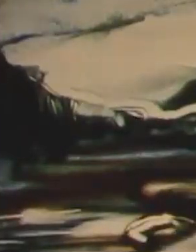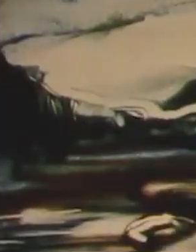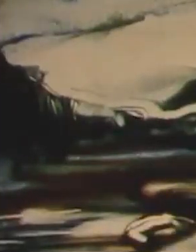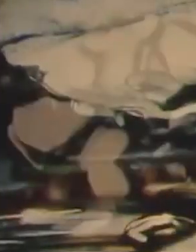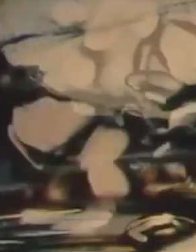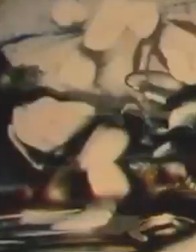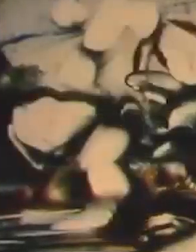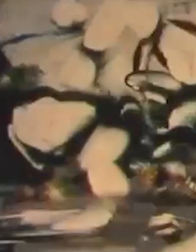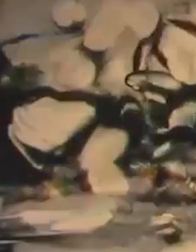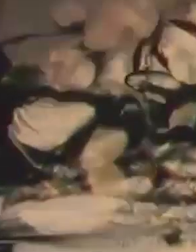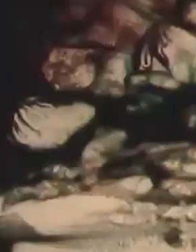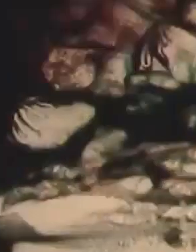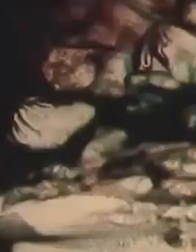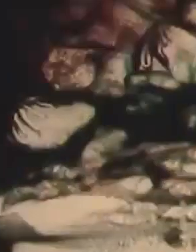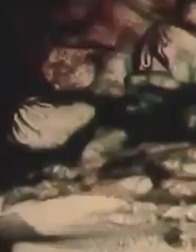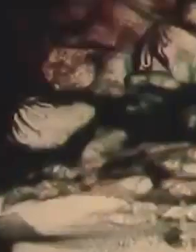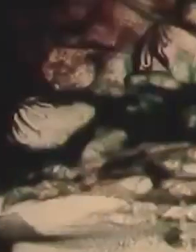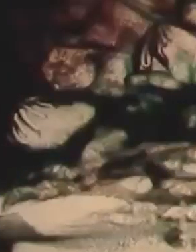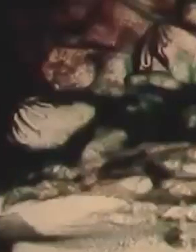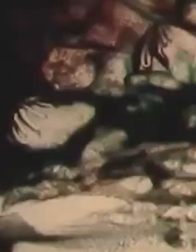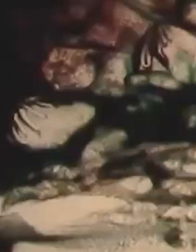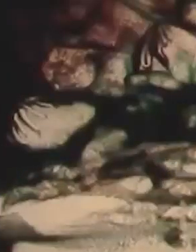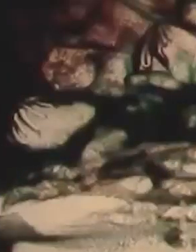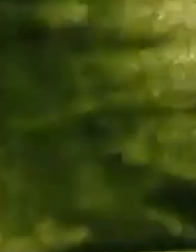e-waste is piling up.